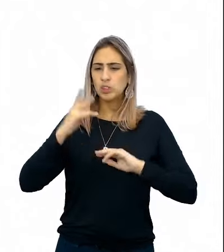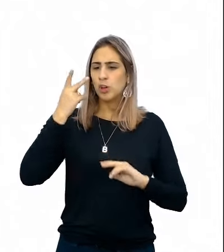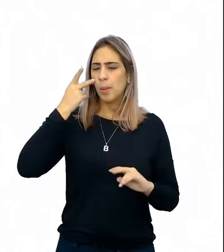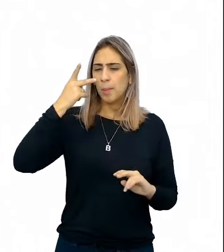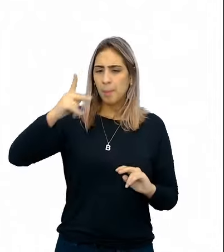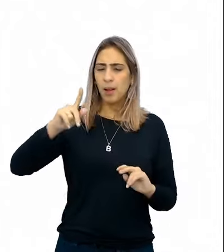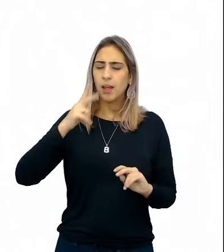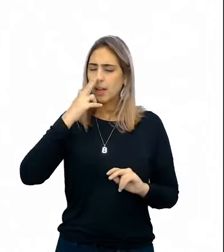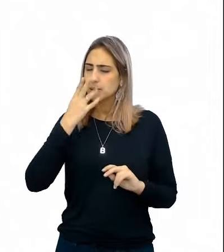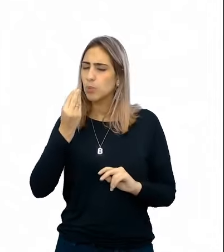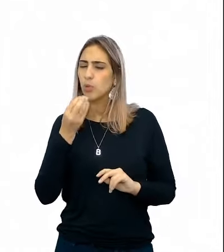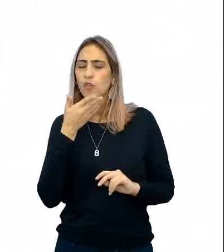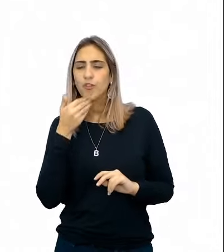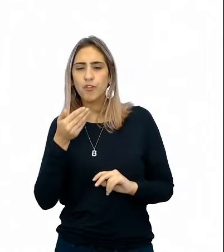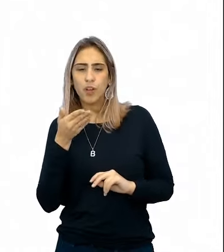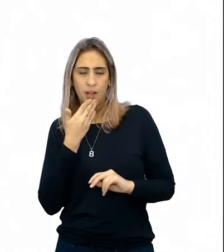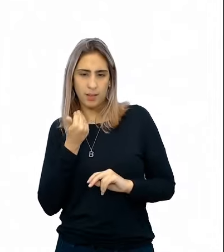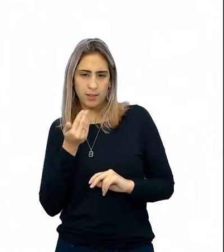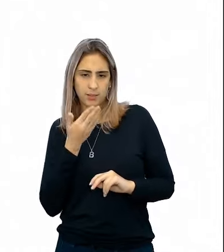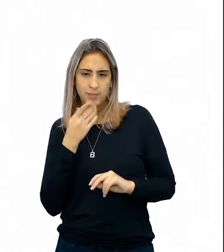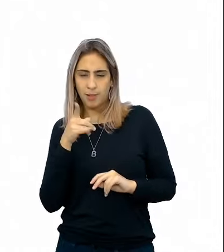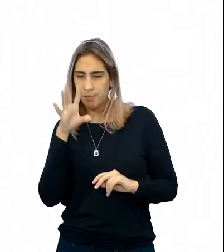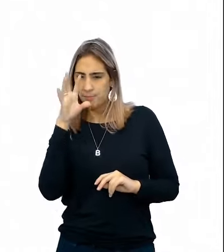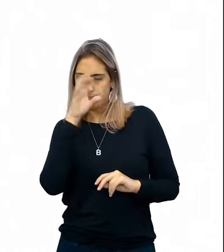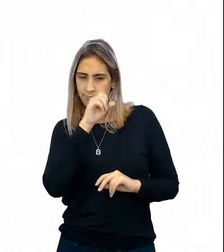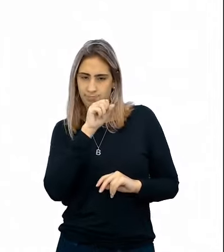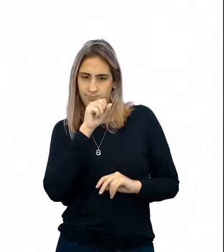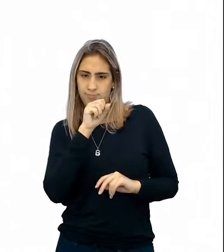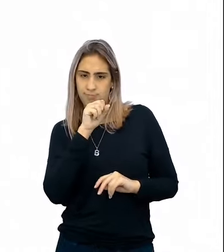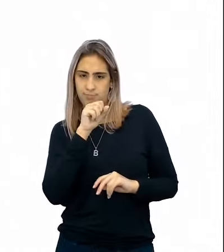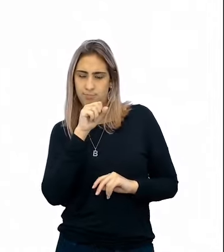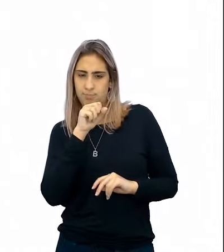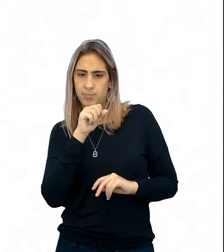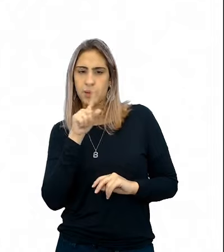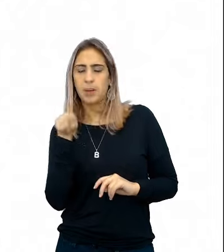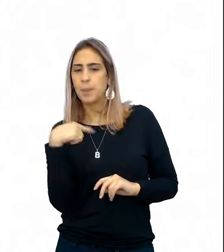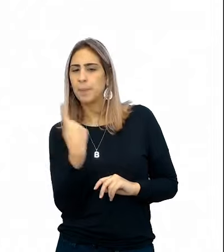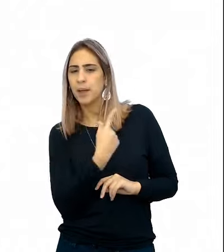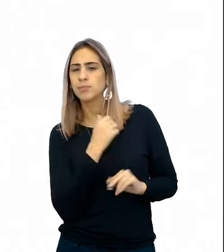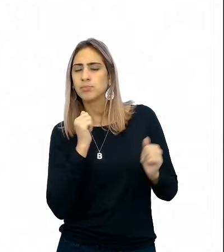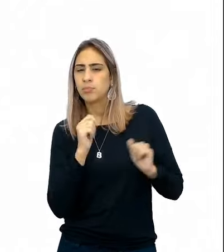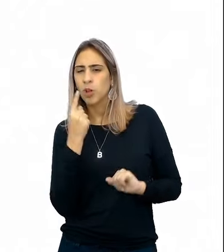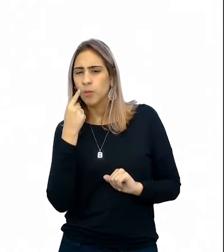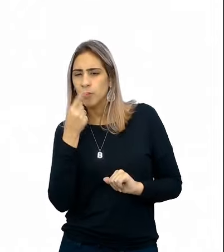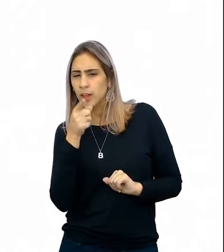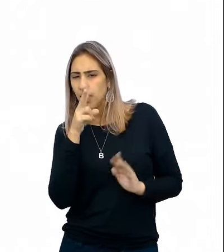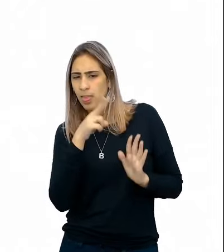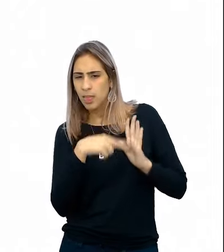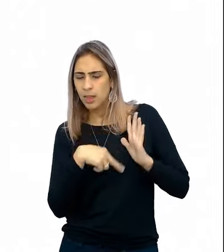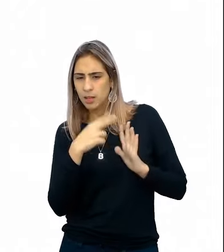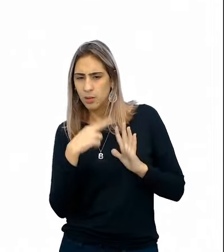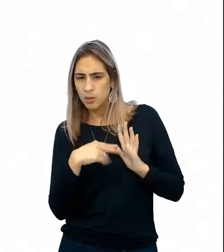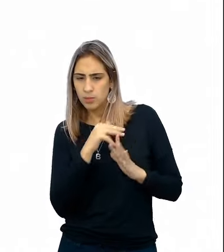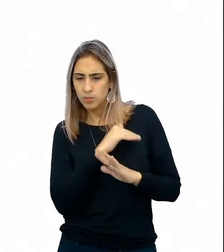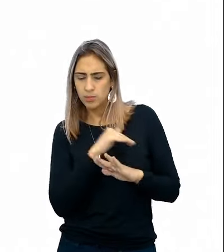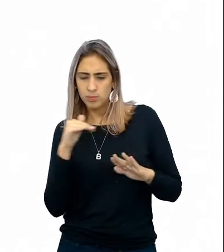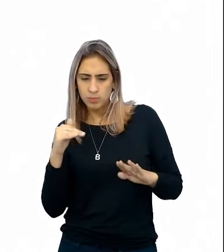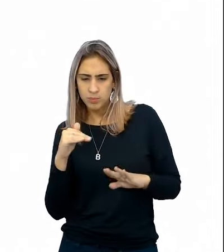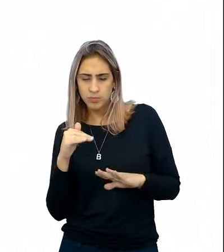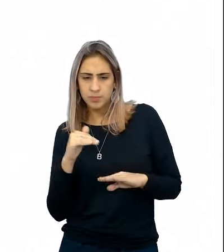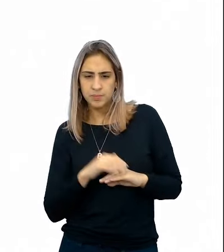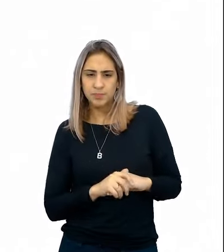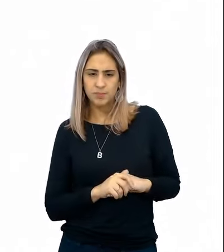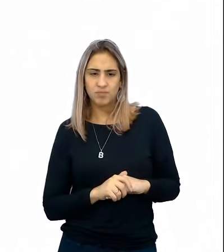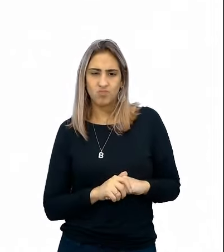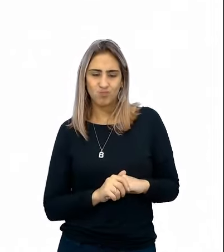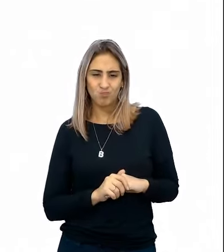ser muito fácil e tranquila de ser aprendida. Mas podemos ver que essa leitura de linhas e colunas,